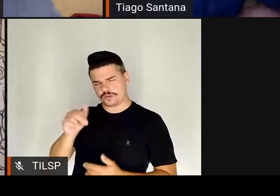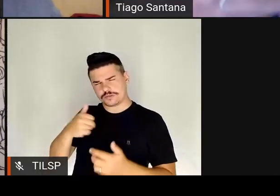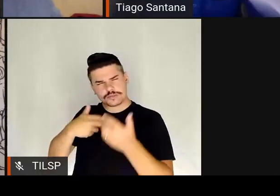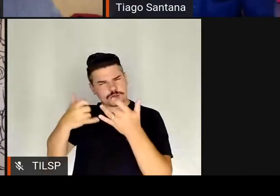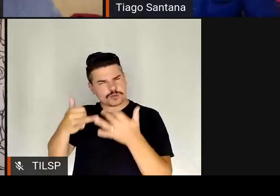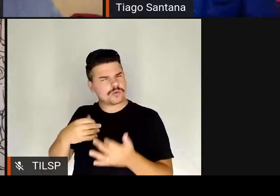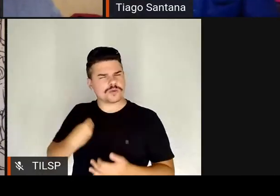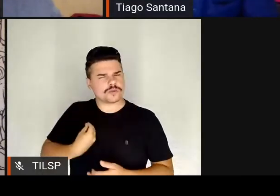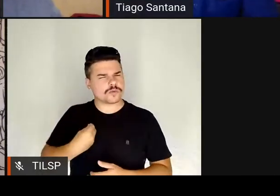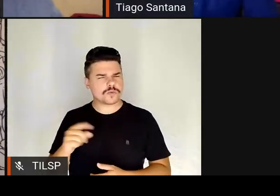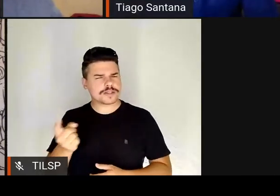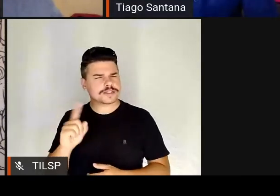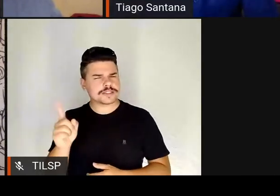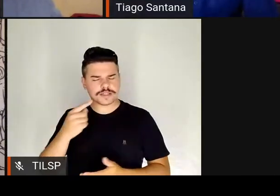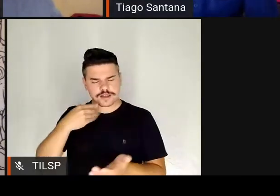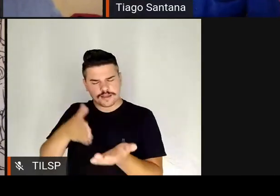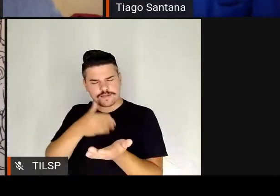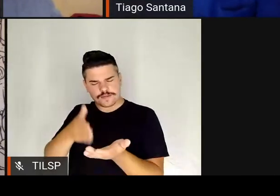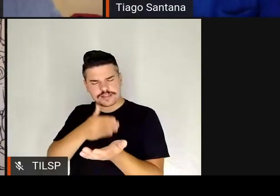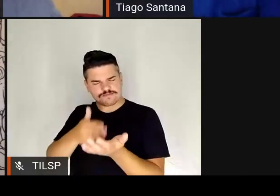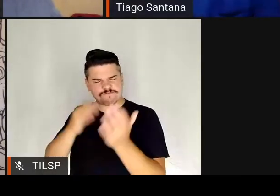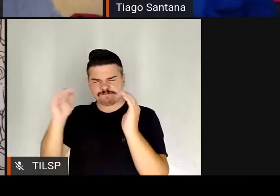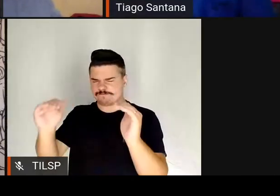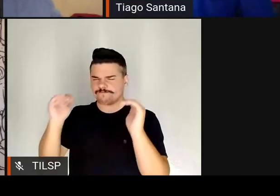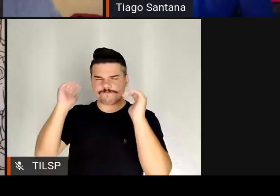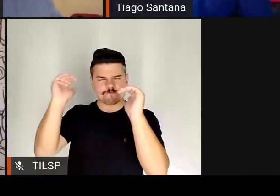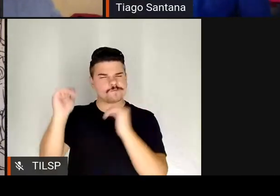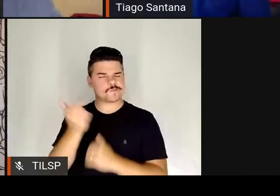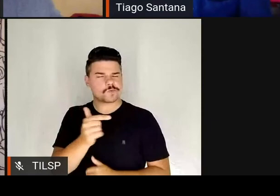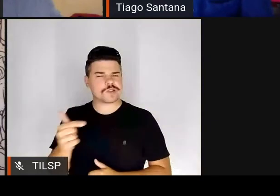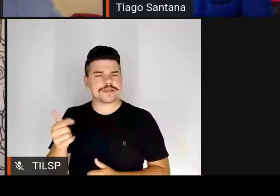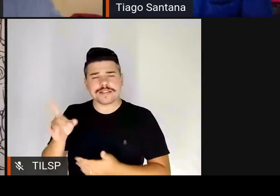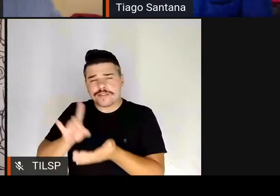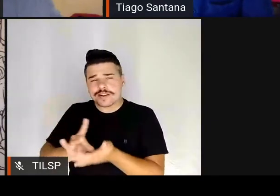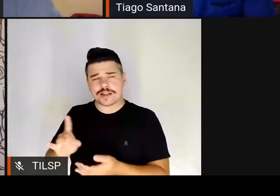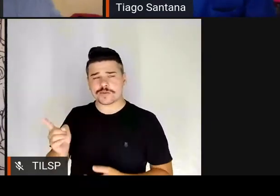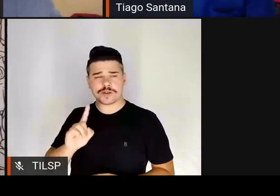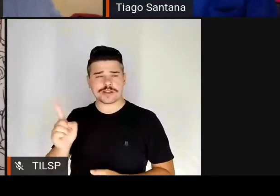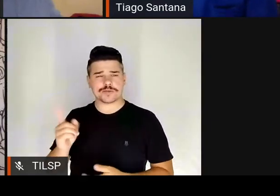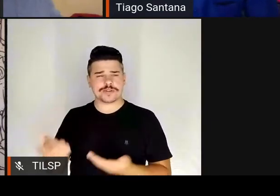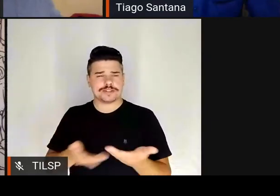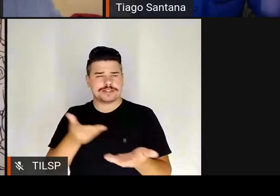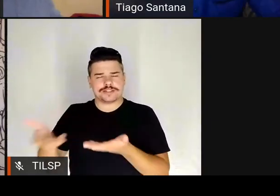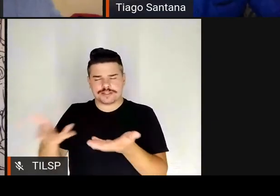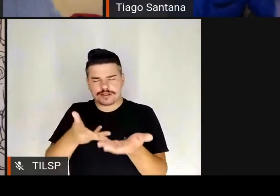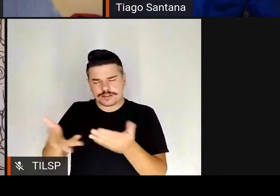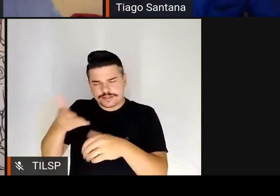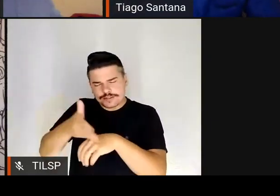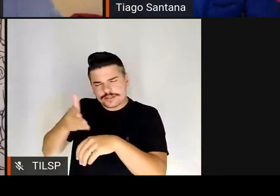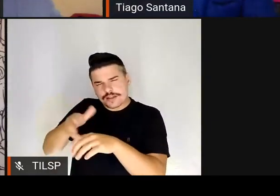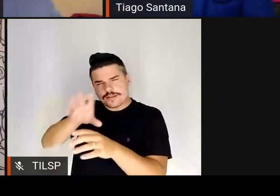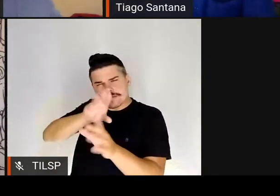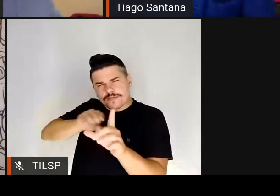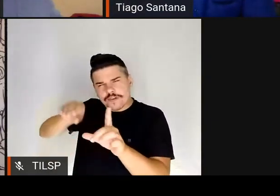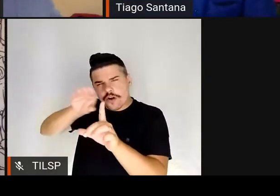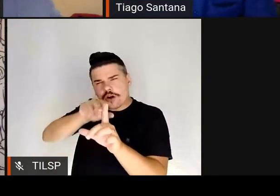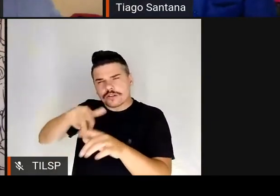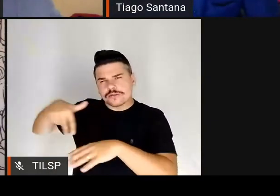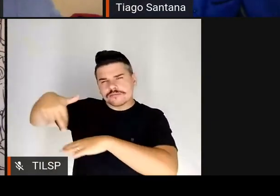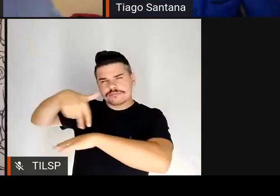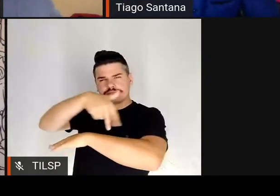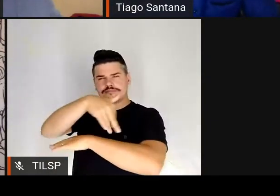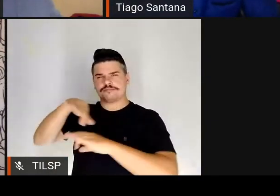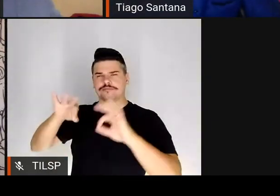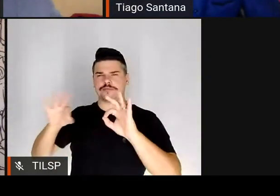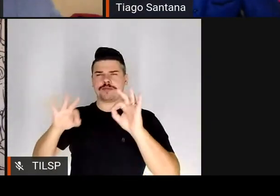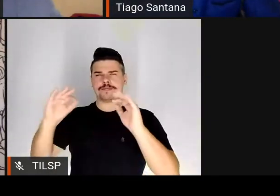grandes revistas e tal, mas não necessariamente não existe os grandes ensaios, as grandes, né, imersões,